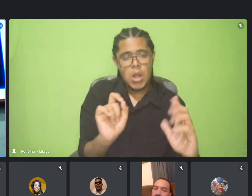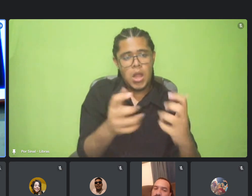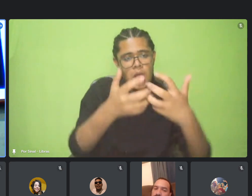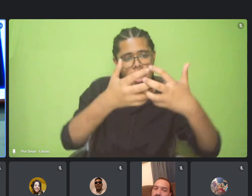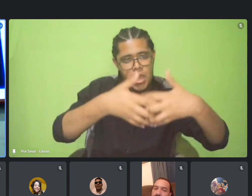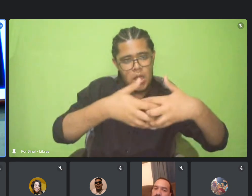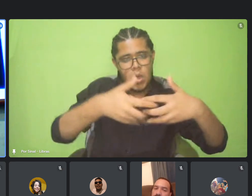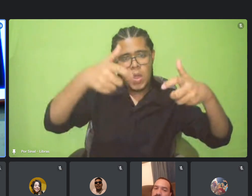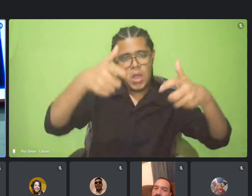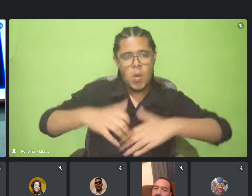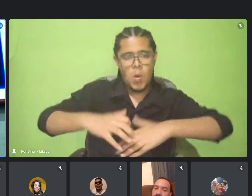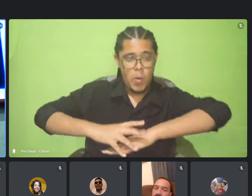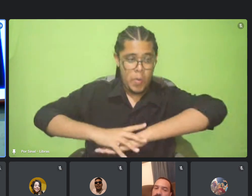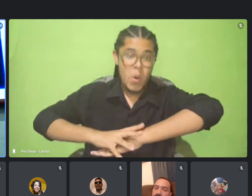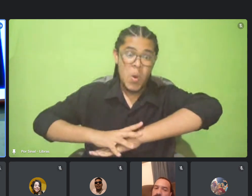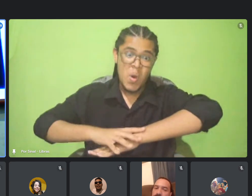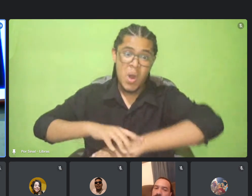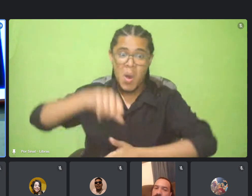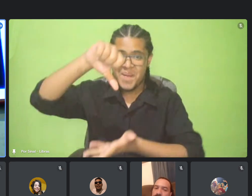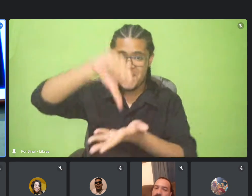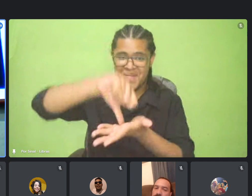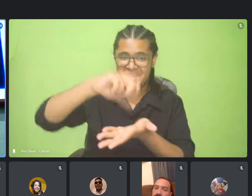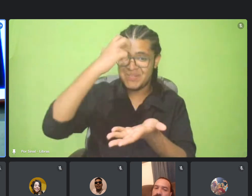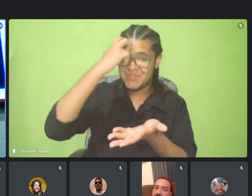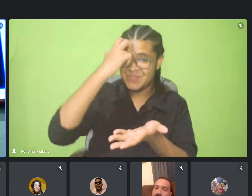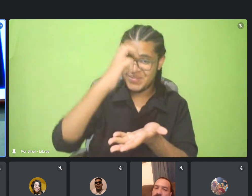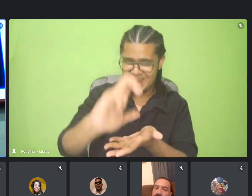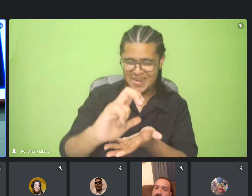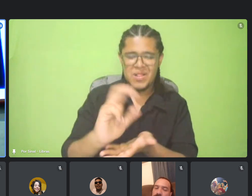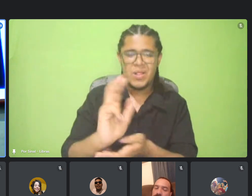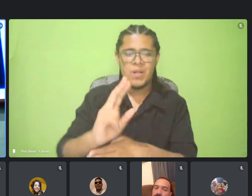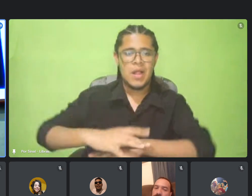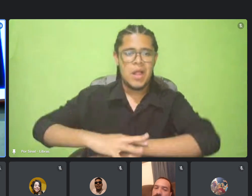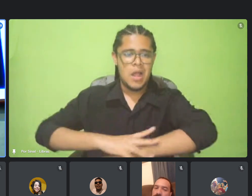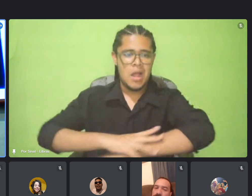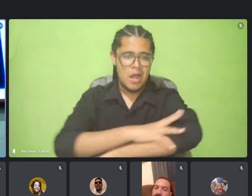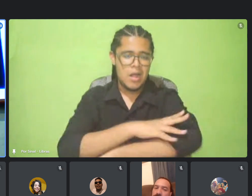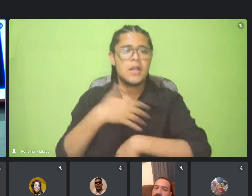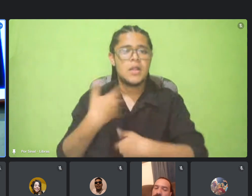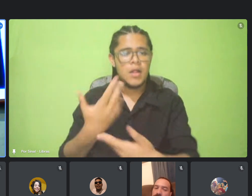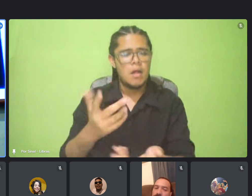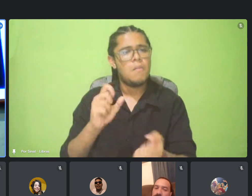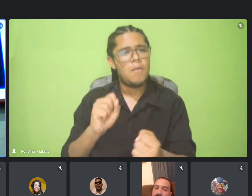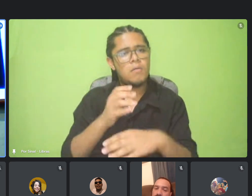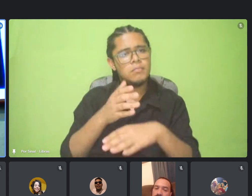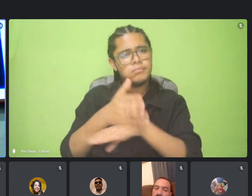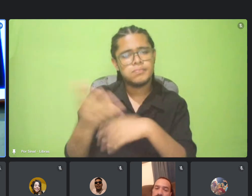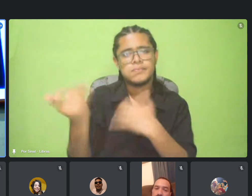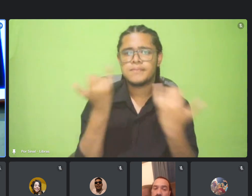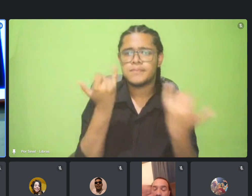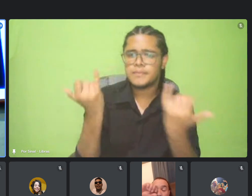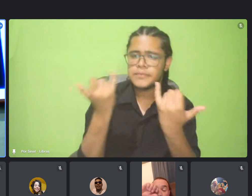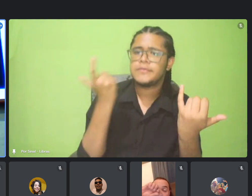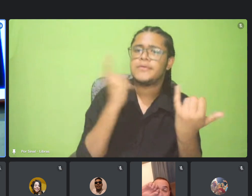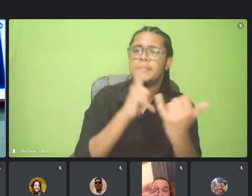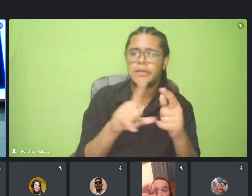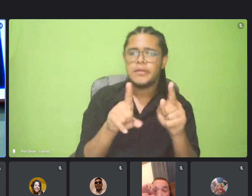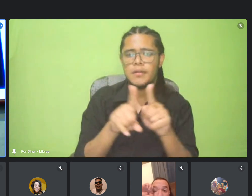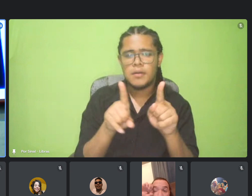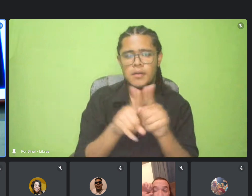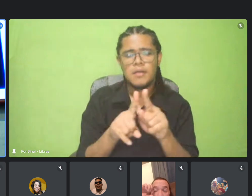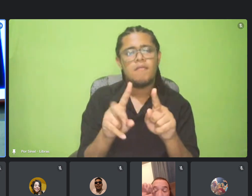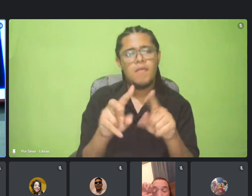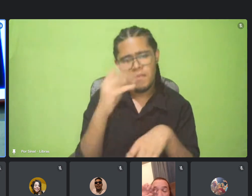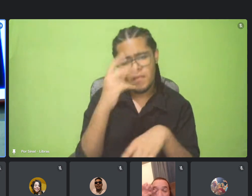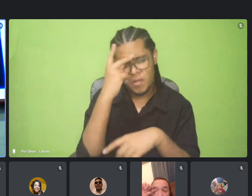da Rampa, tu pode ir para lá e ter essas informações, ter gente que vai te ajudar, ter como dar esse suporte para você e outras